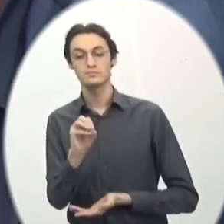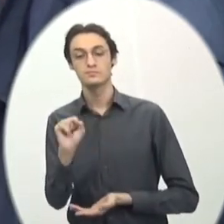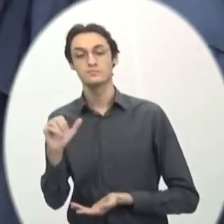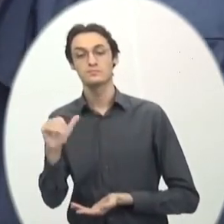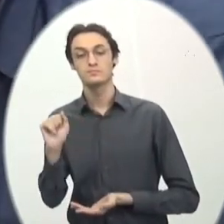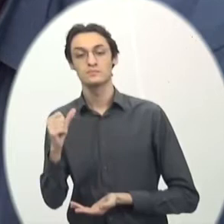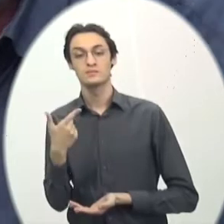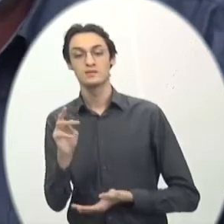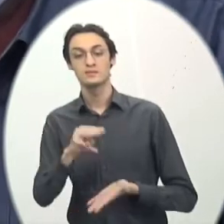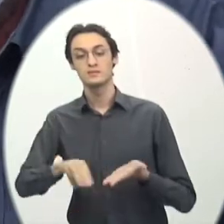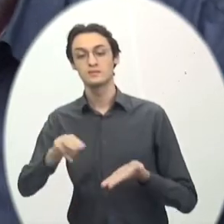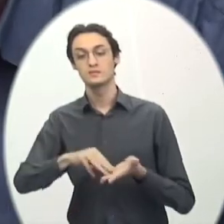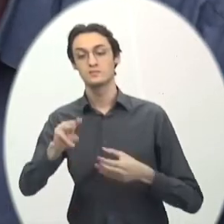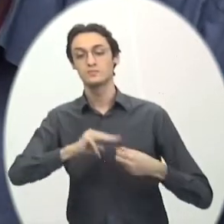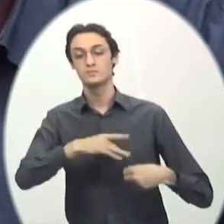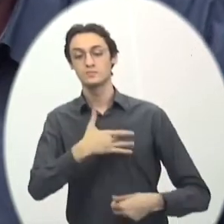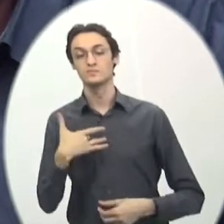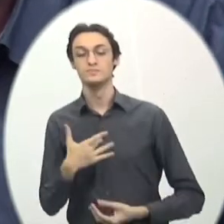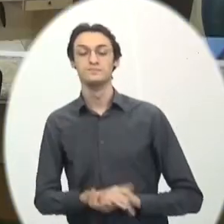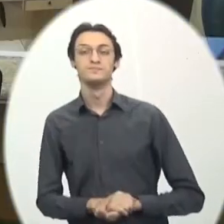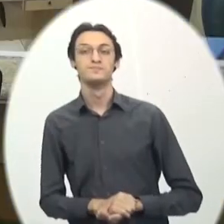secretário municipal de saúde.